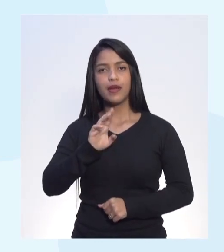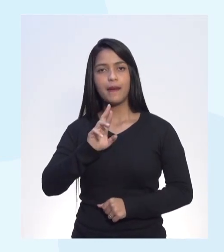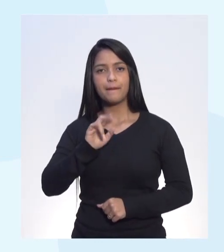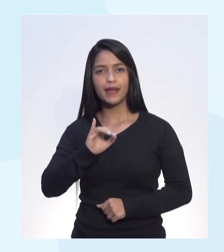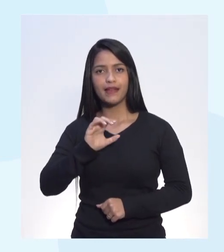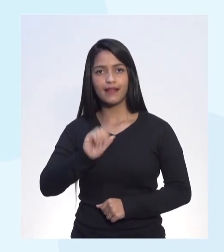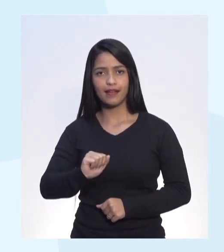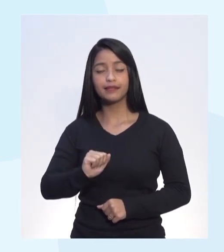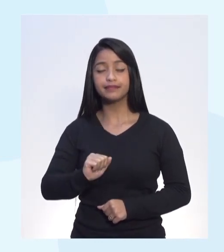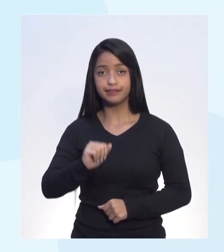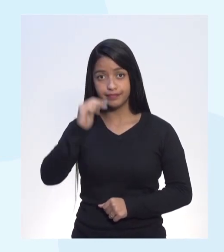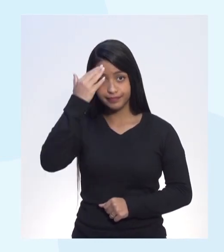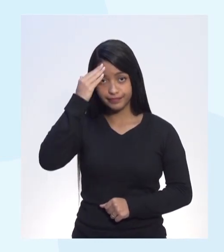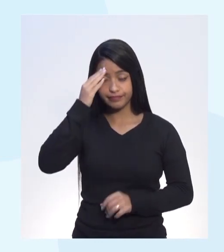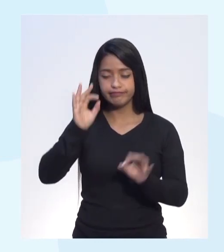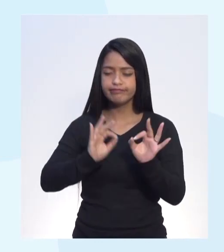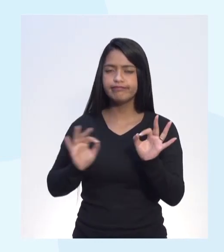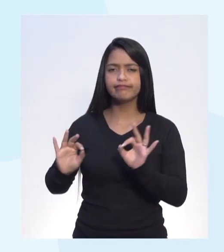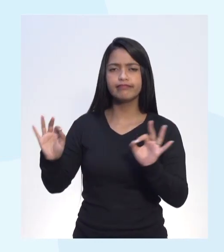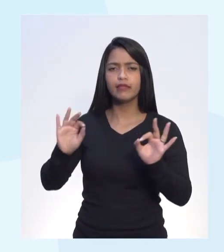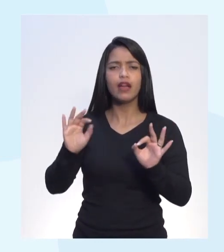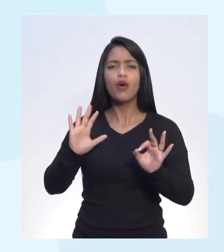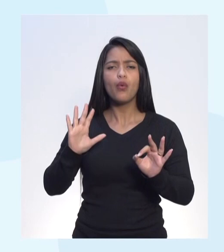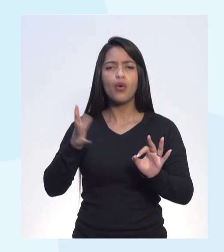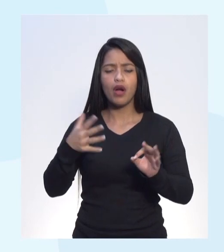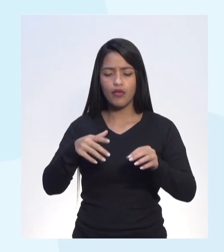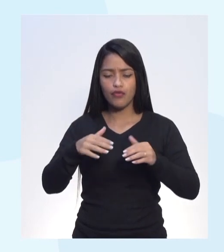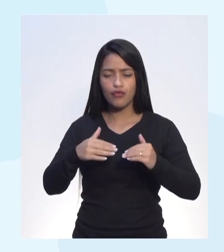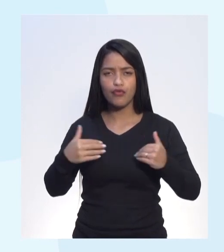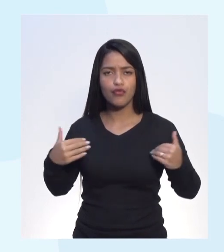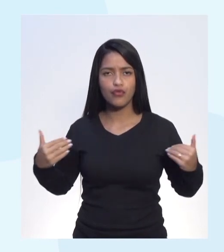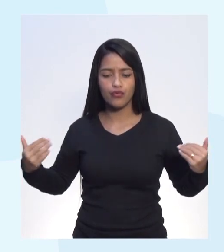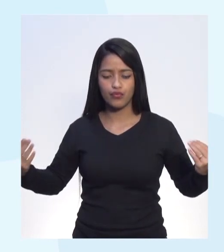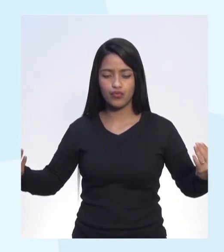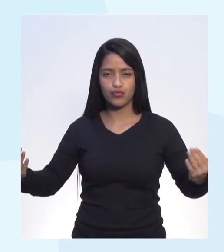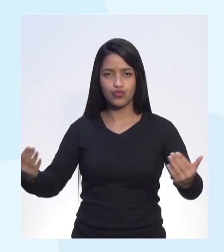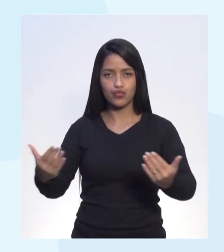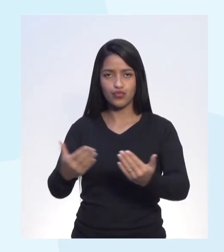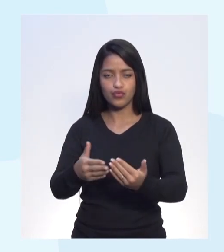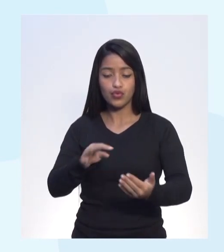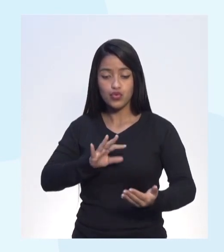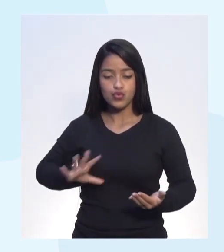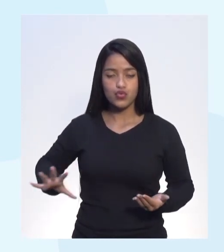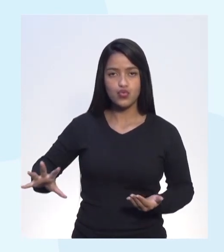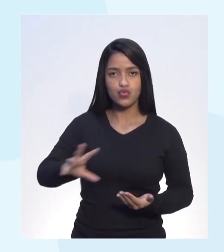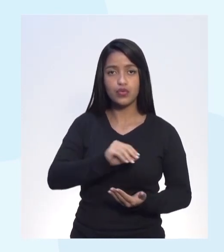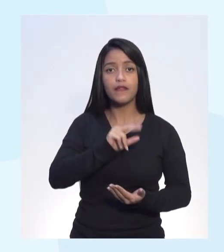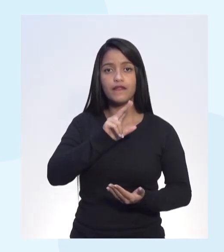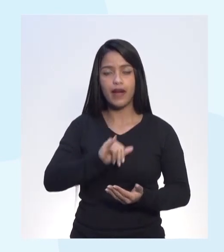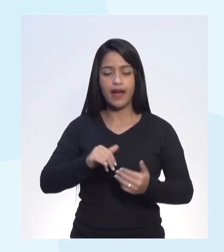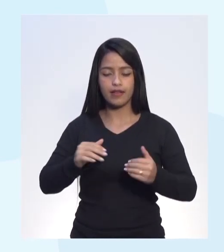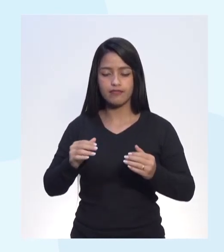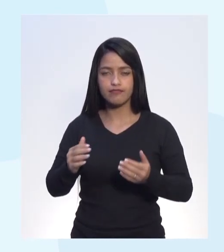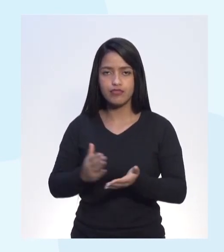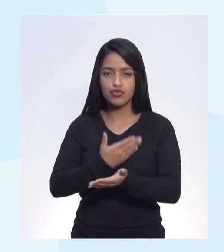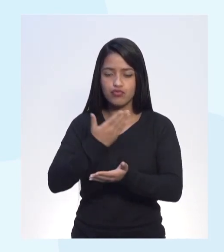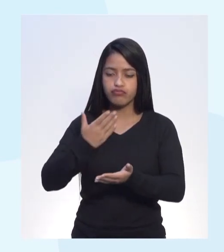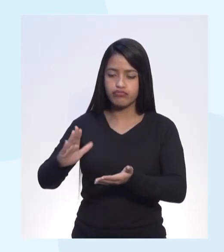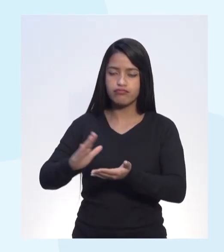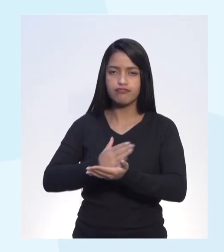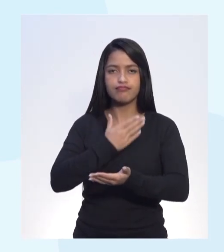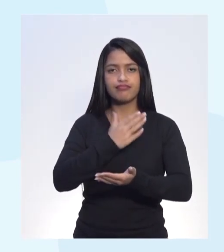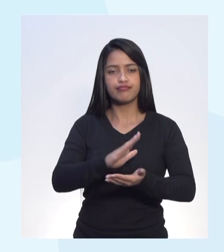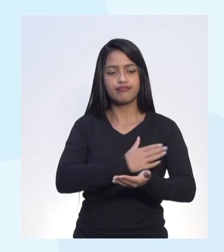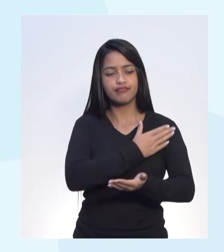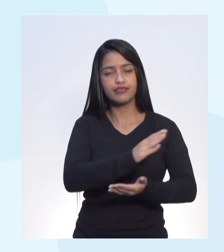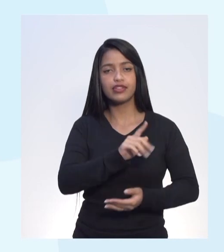no contorno, ou seja, ela vai contornar totalmente a placa dela, tudo bem? E aí vai aparecer